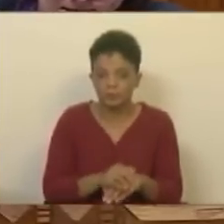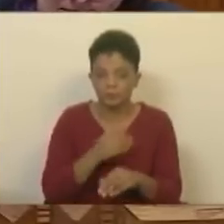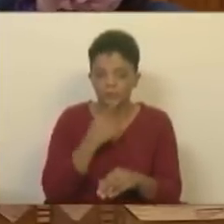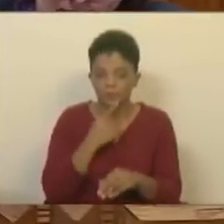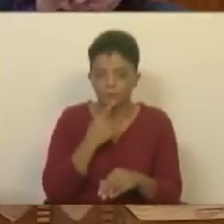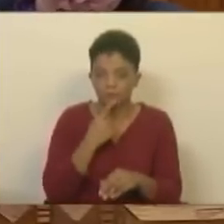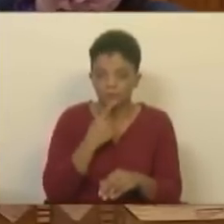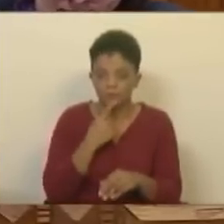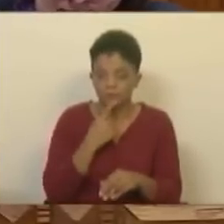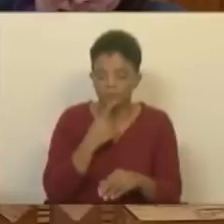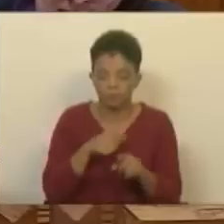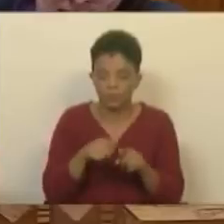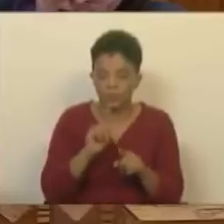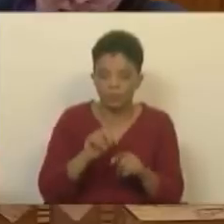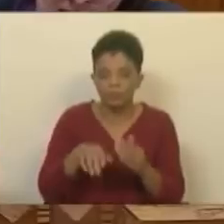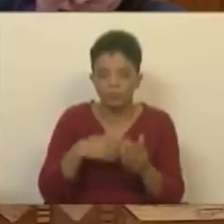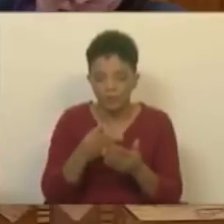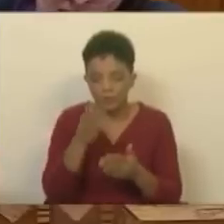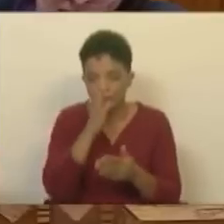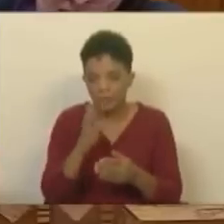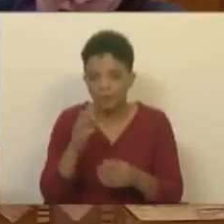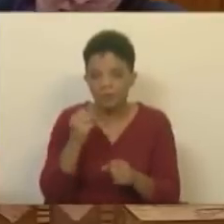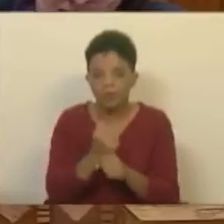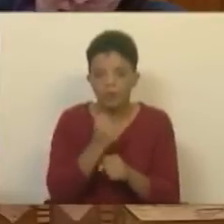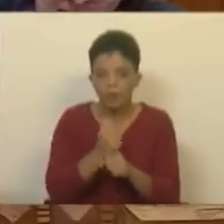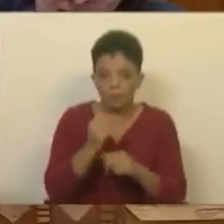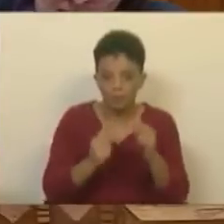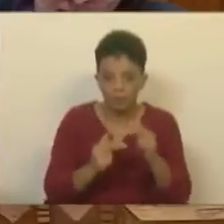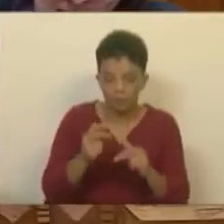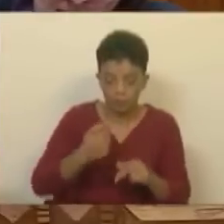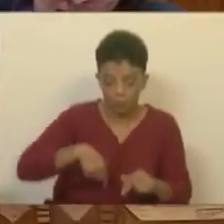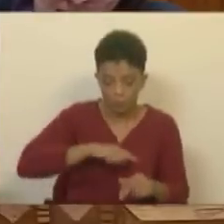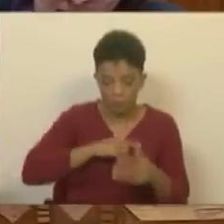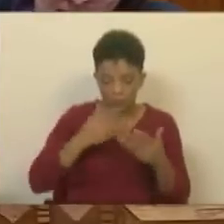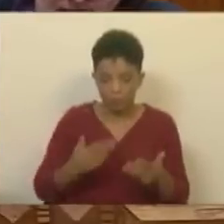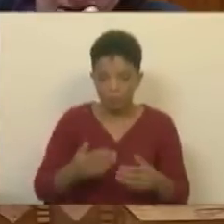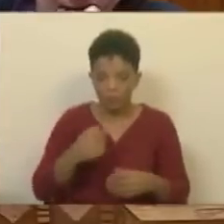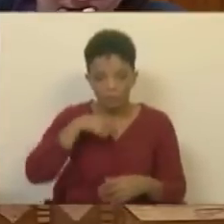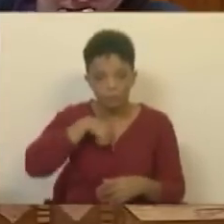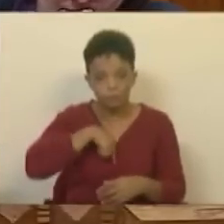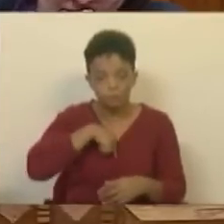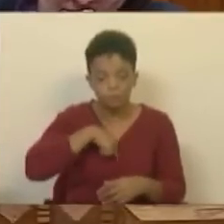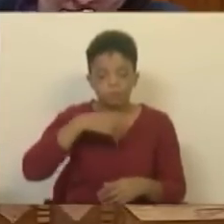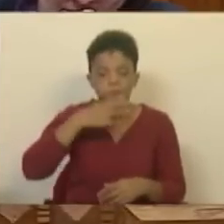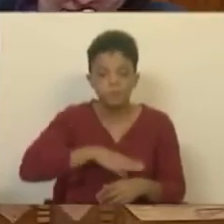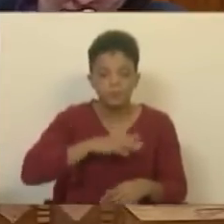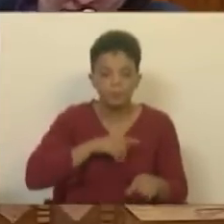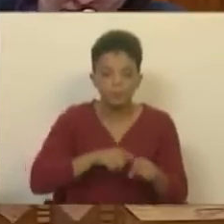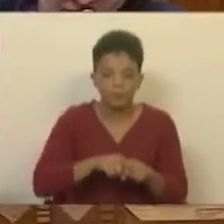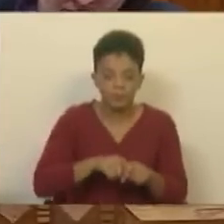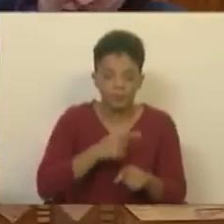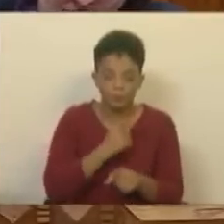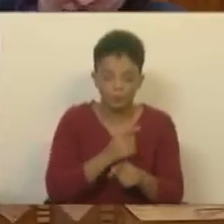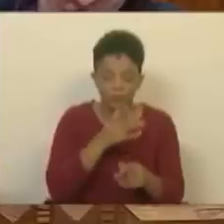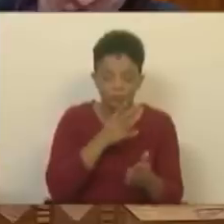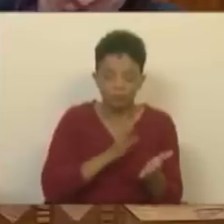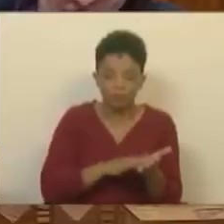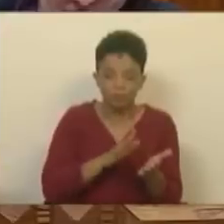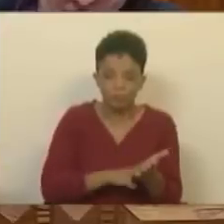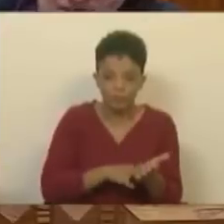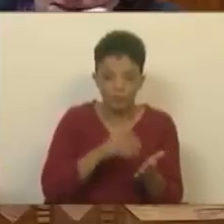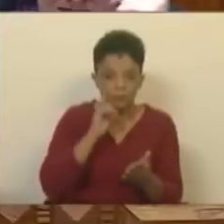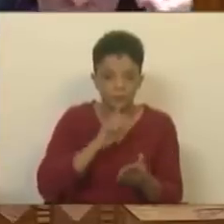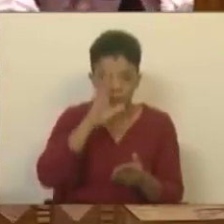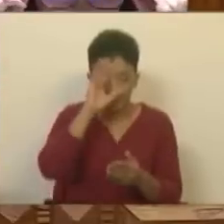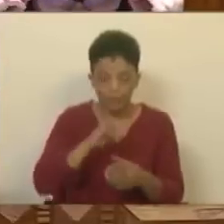a política mas dá execução à política designadamente às obras temos neste momento a maturidade suficiente nesta política para que justifique a ver o